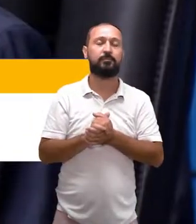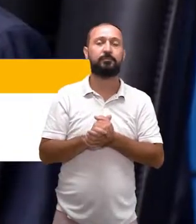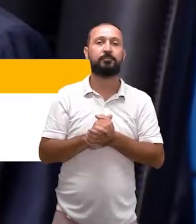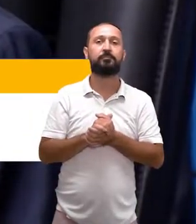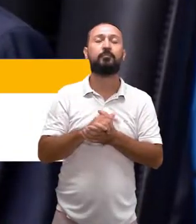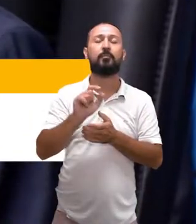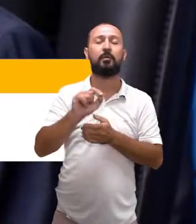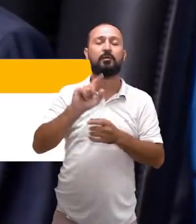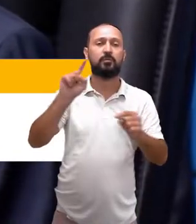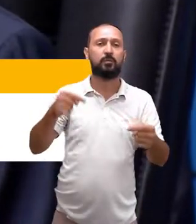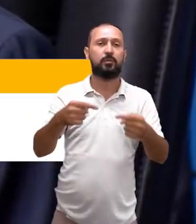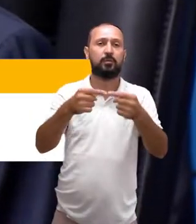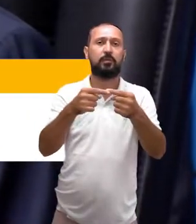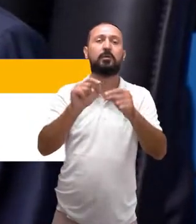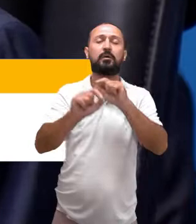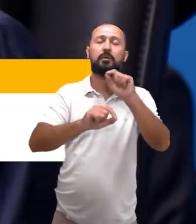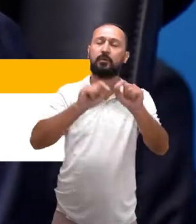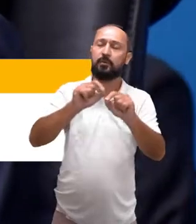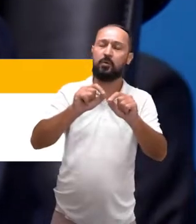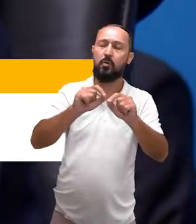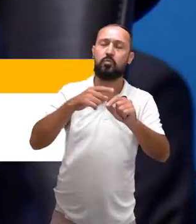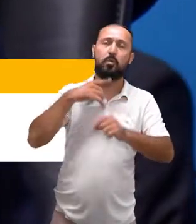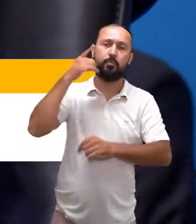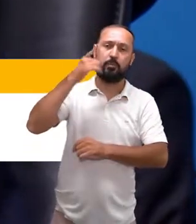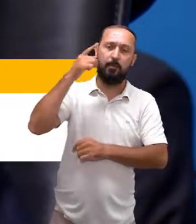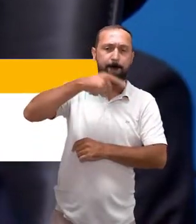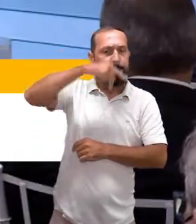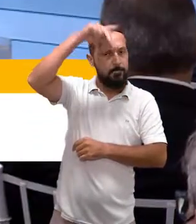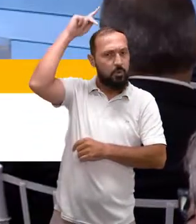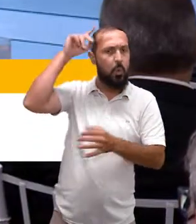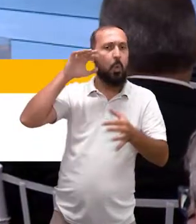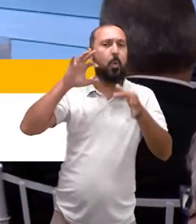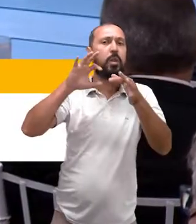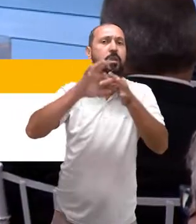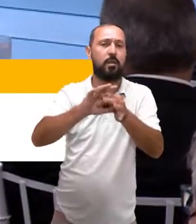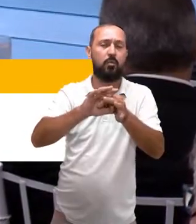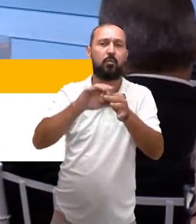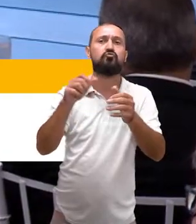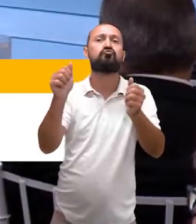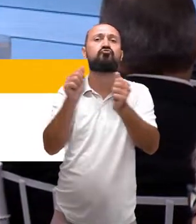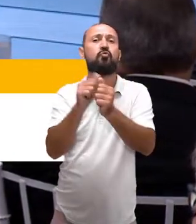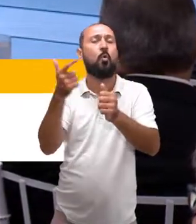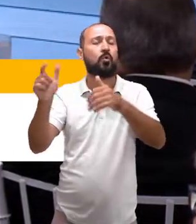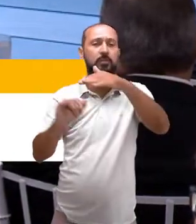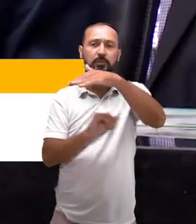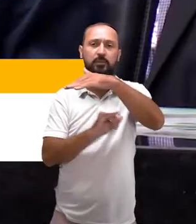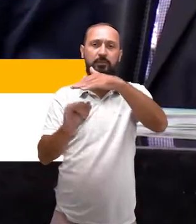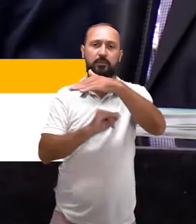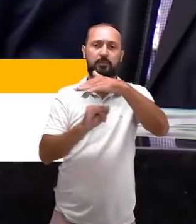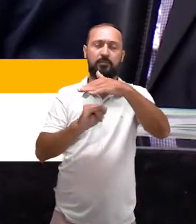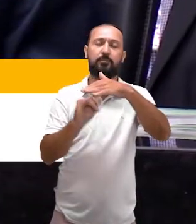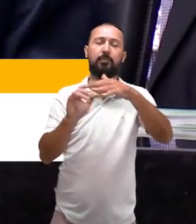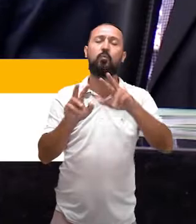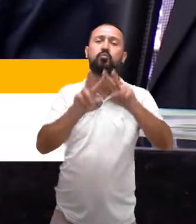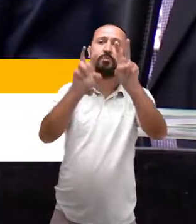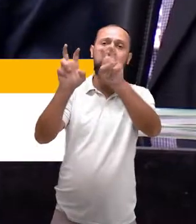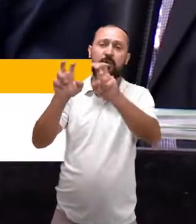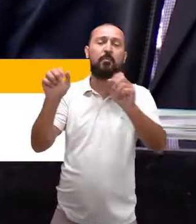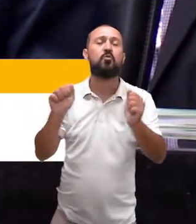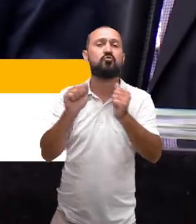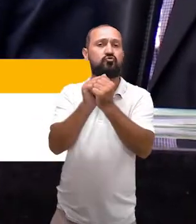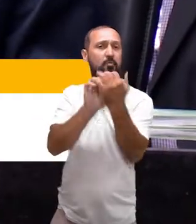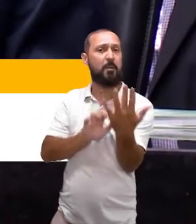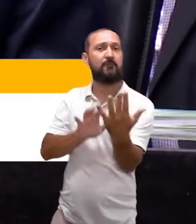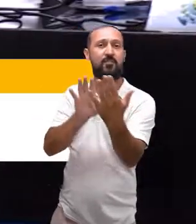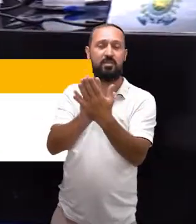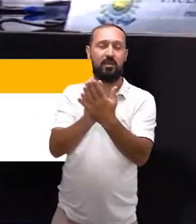Essa filosofia, de acordo com o presidente da Lemes, Paulo Correia, uniu a Casa de Leis a outras instituições no enfrentamento de pautas em